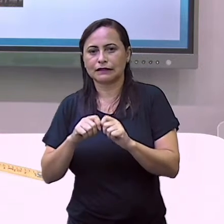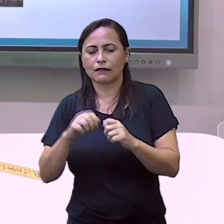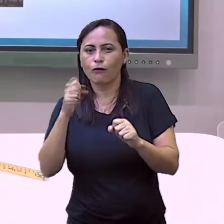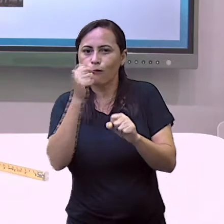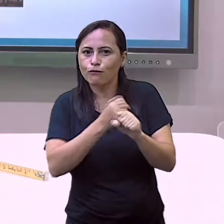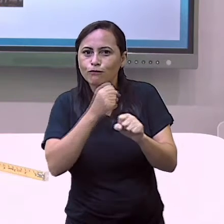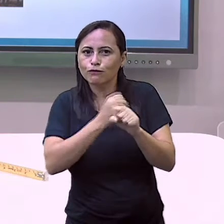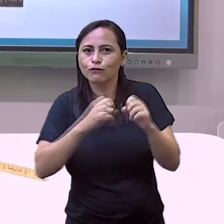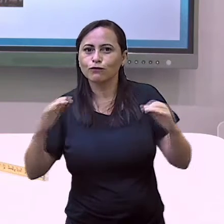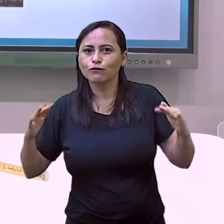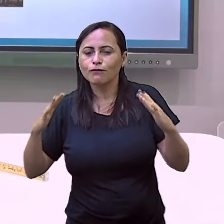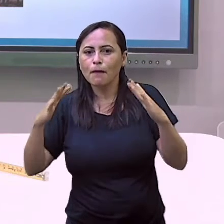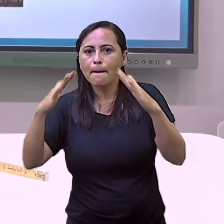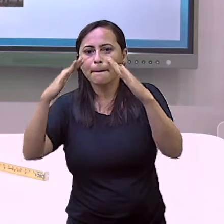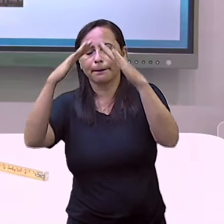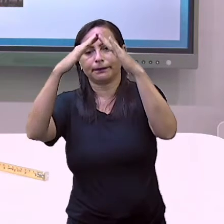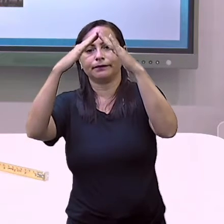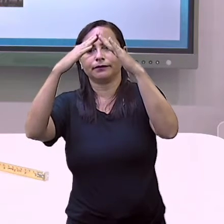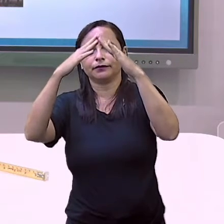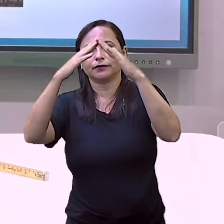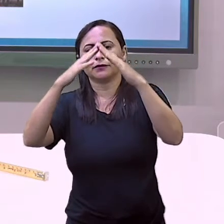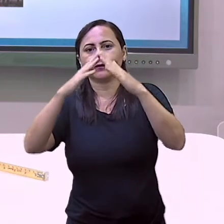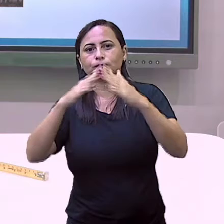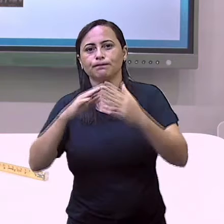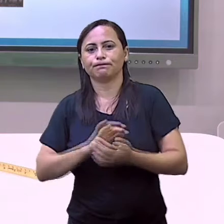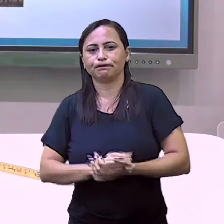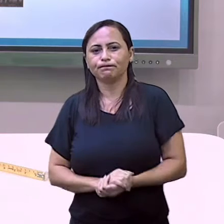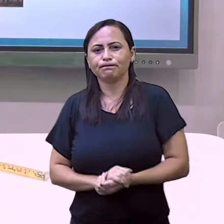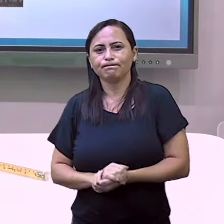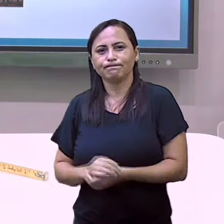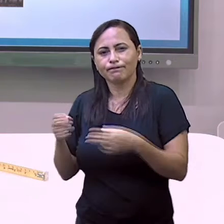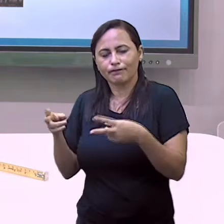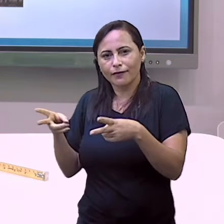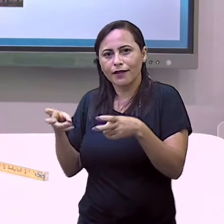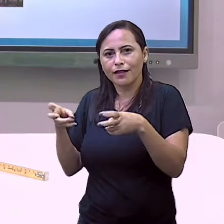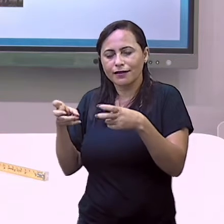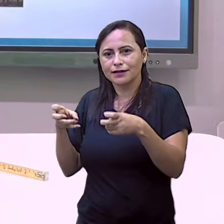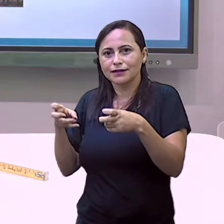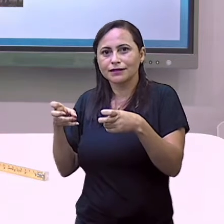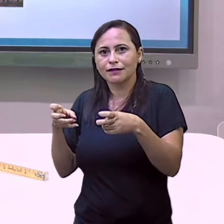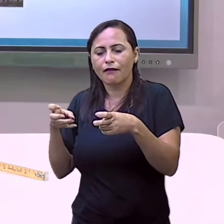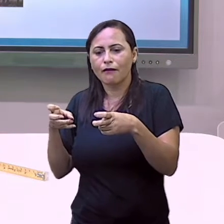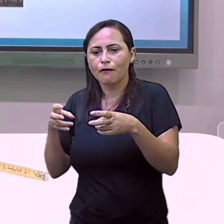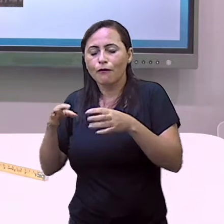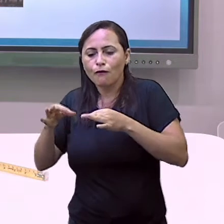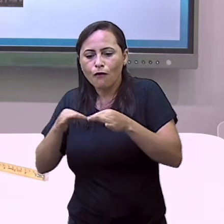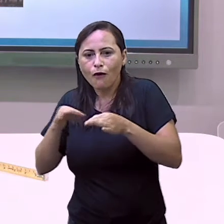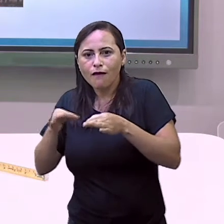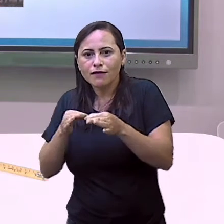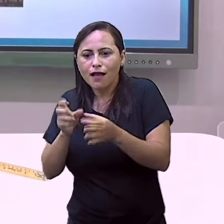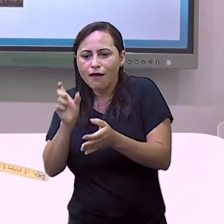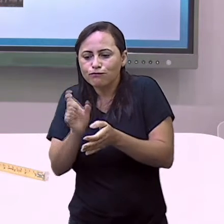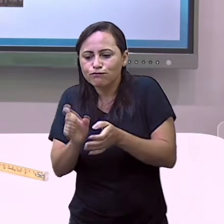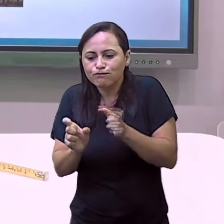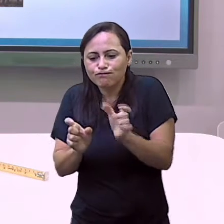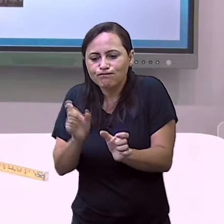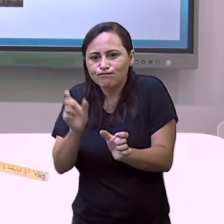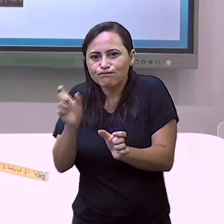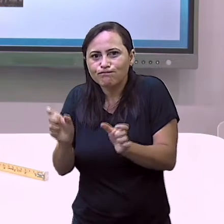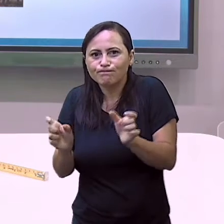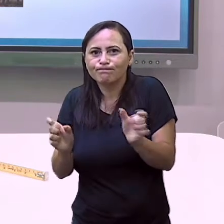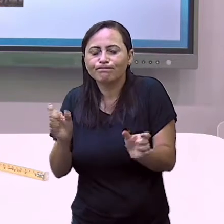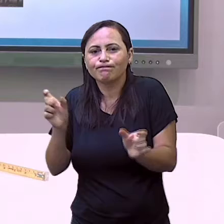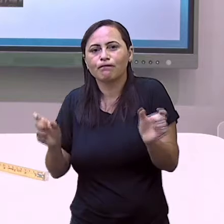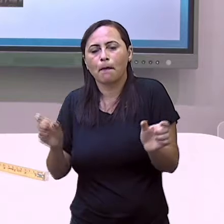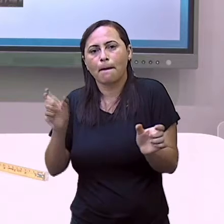tiver curiosidade, você vai observar que a pirâmide ela foi montada em partes. E ele